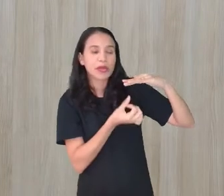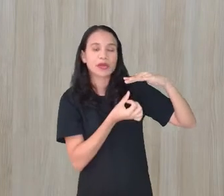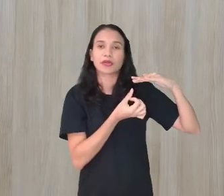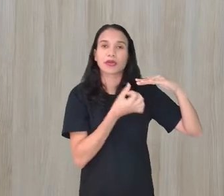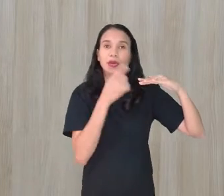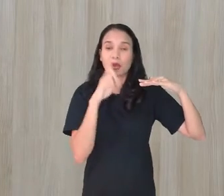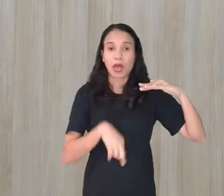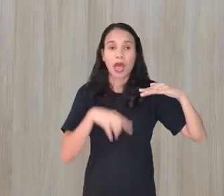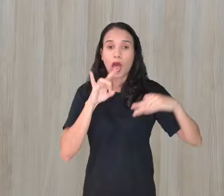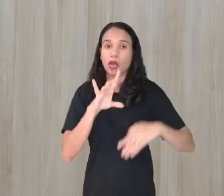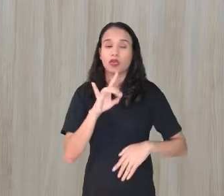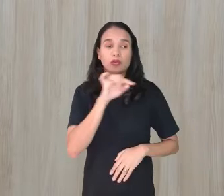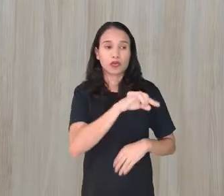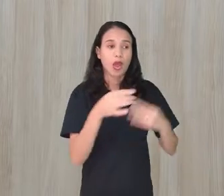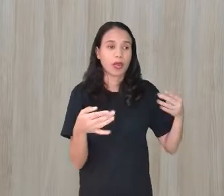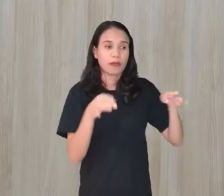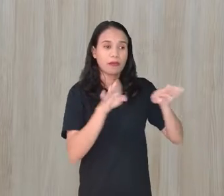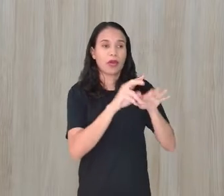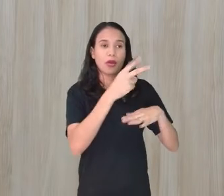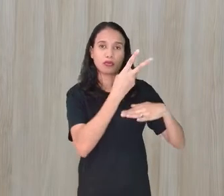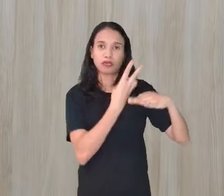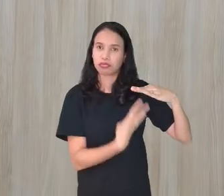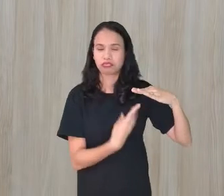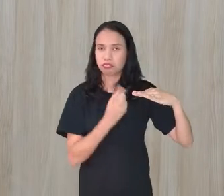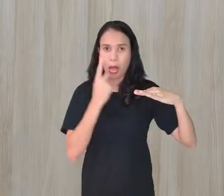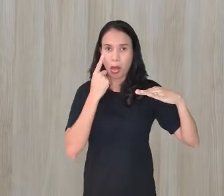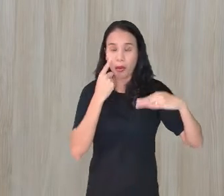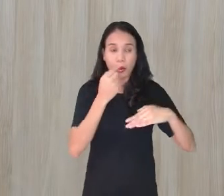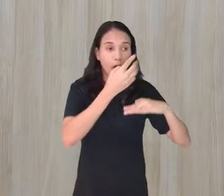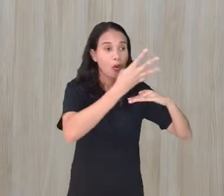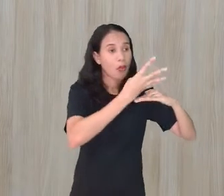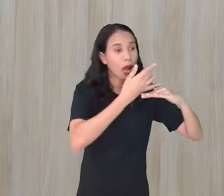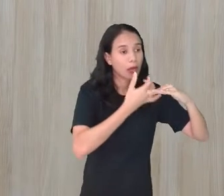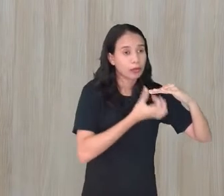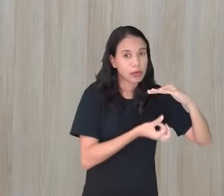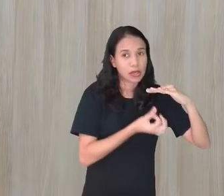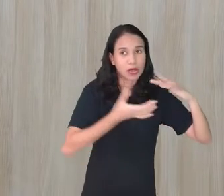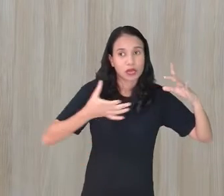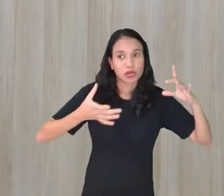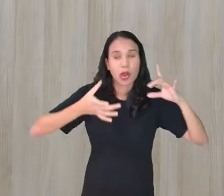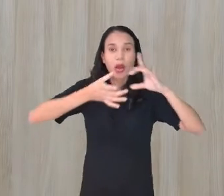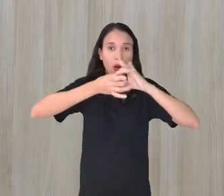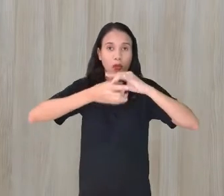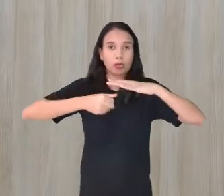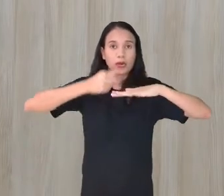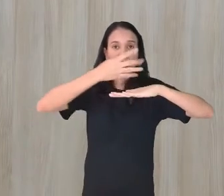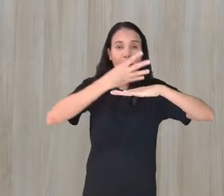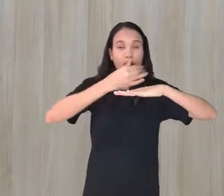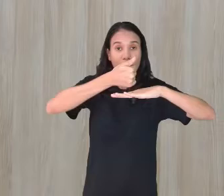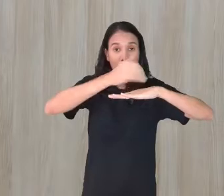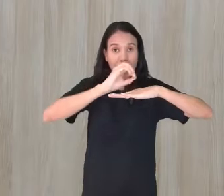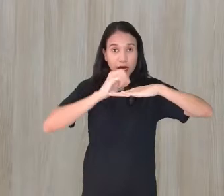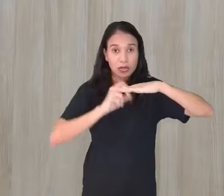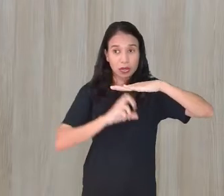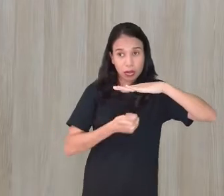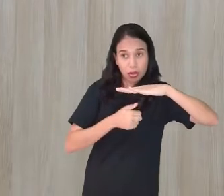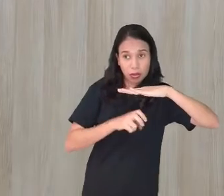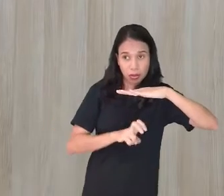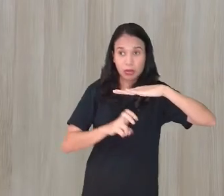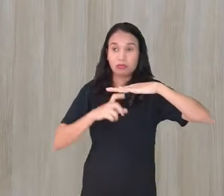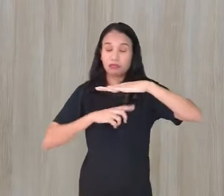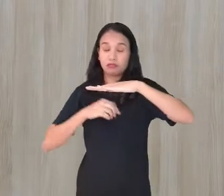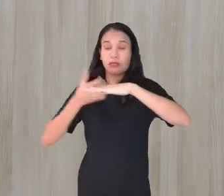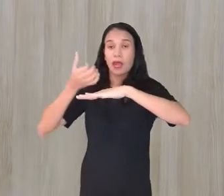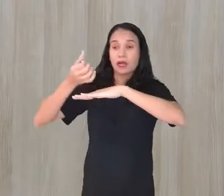sextos, ela é só equivalente a 2 terços. Não, ela é equivalente a 10 quintos, ela é equivalente a 6 nonos